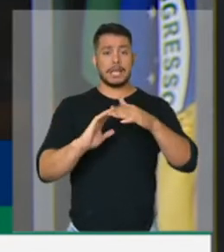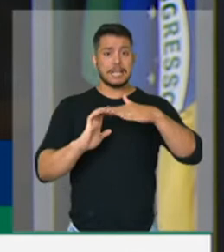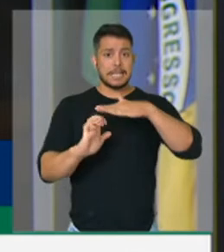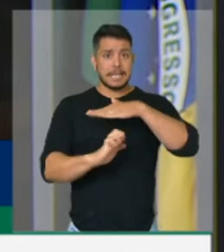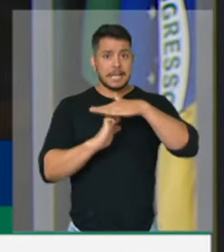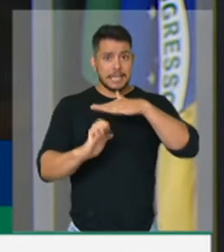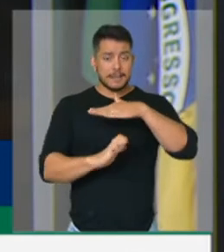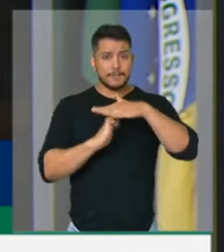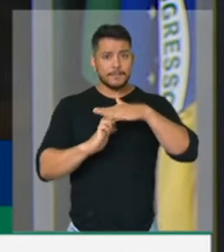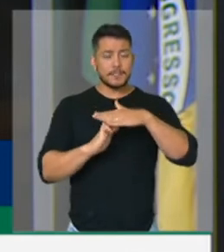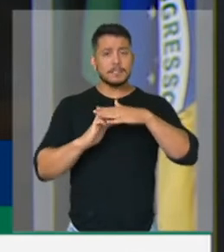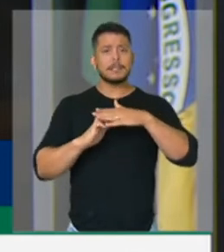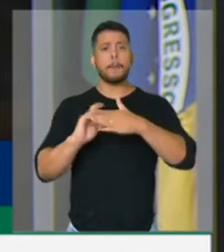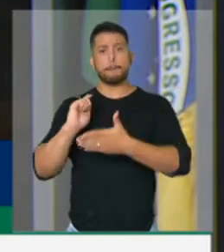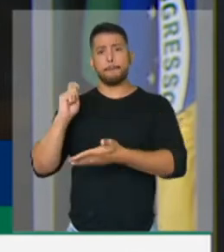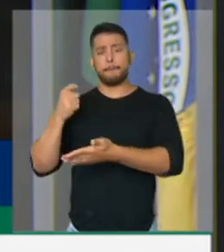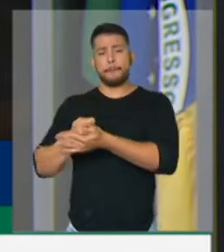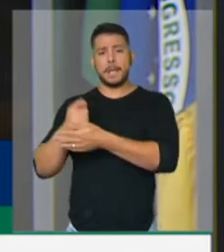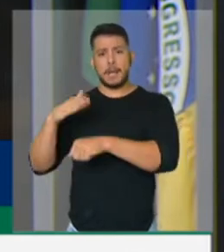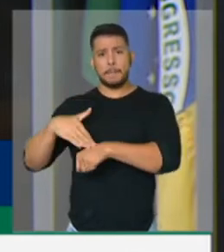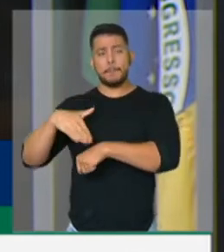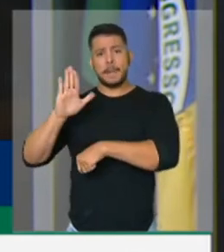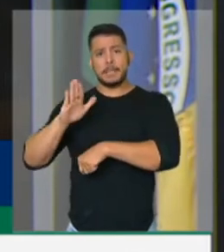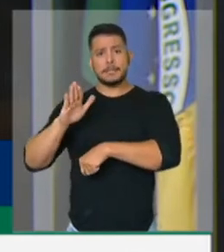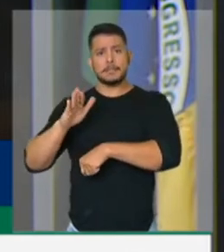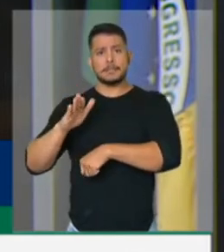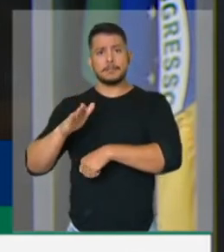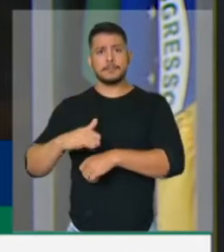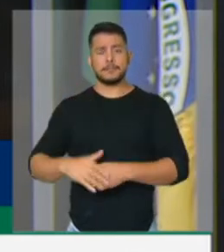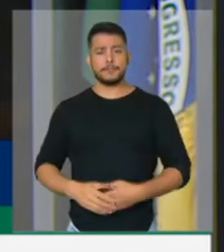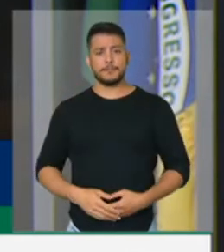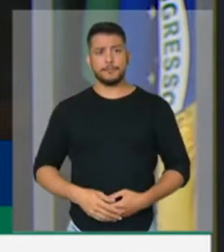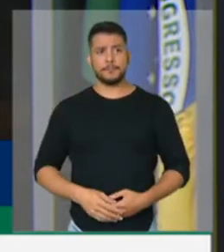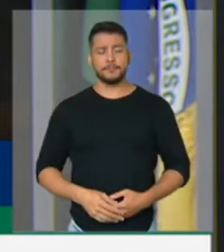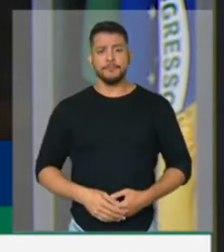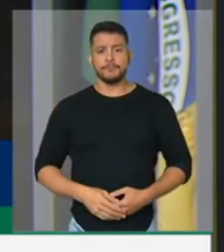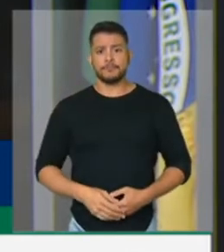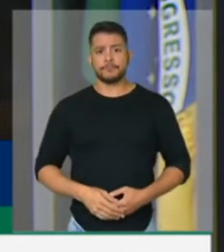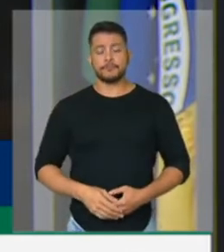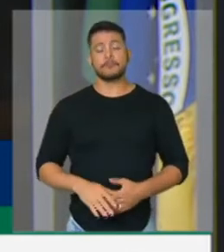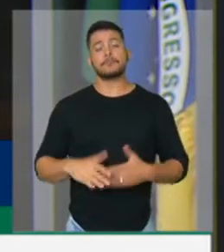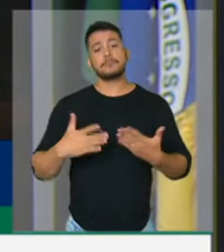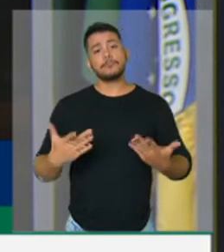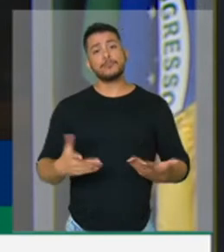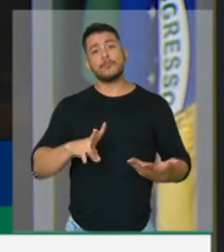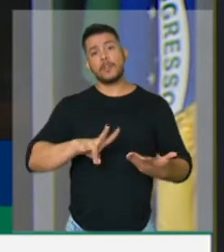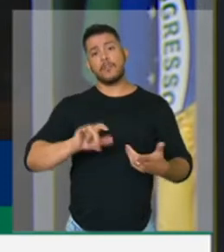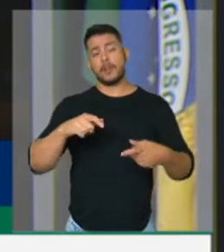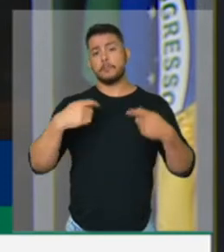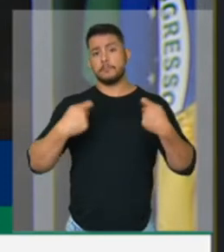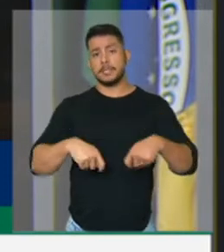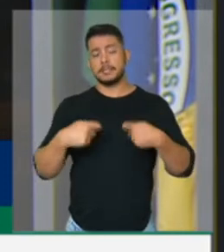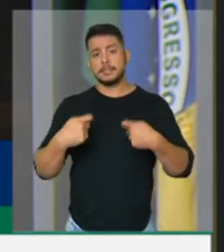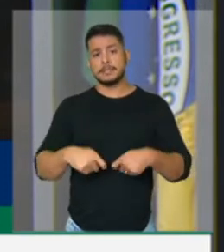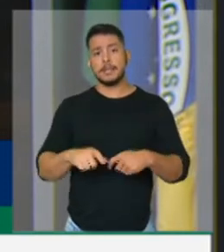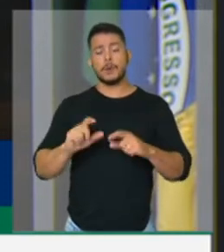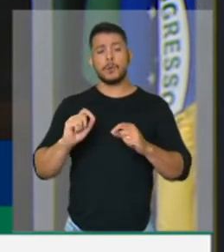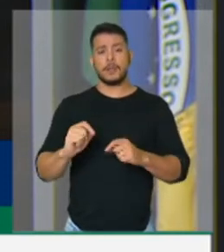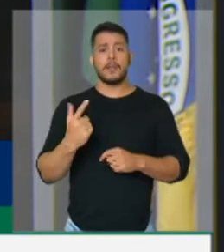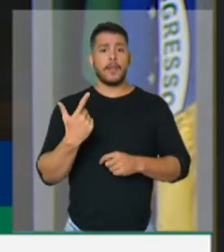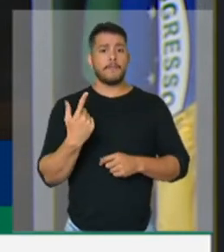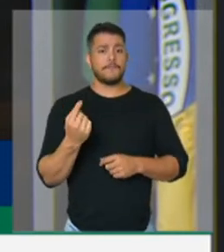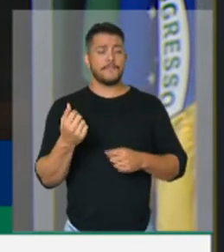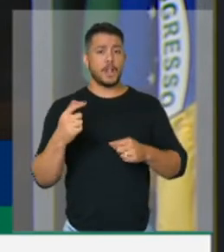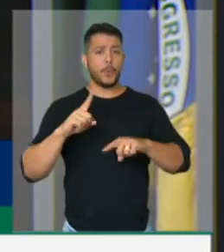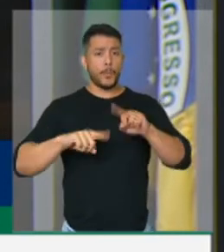as empresas vão ter que repassar isso para os consumidores. Temos que parar com a sangria